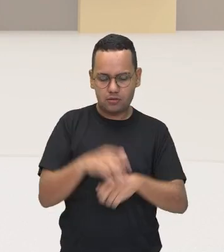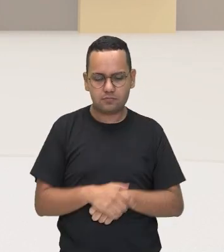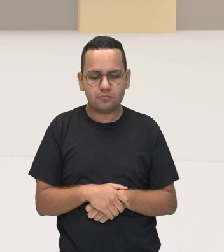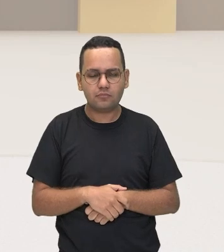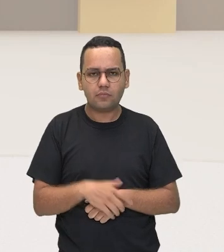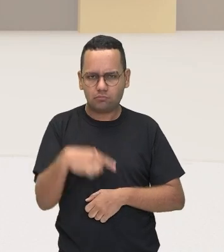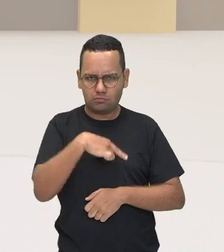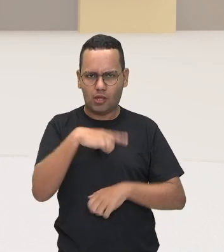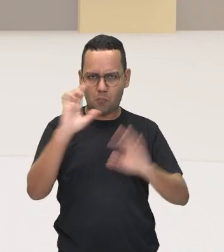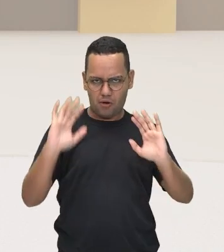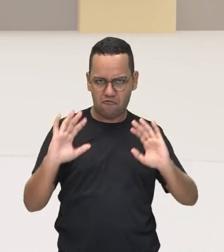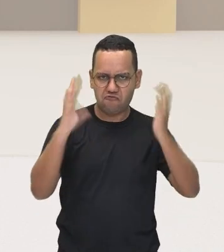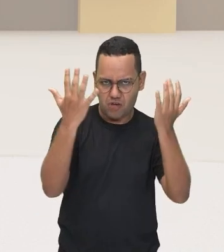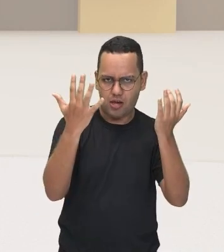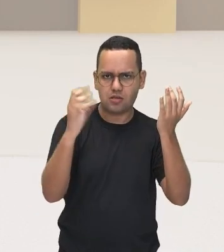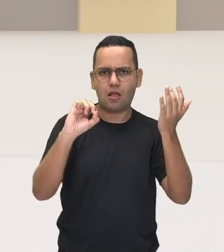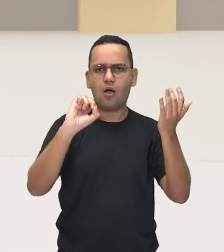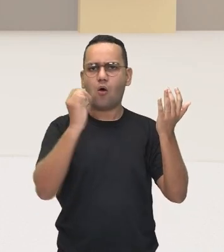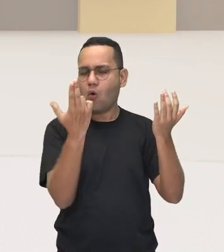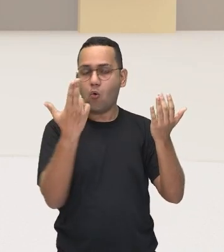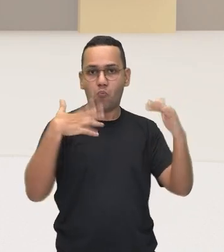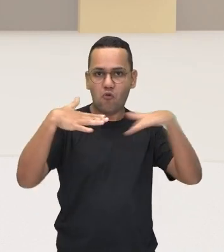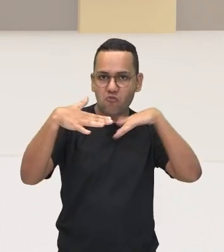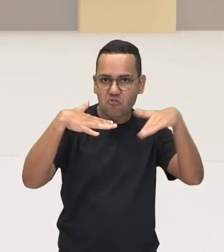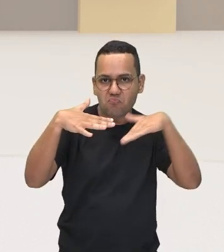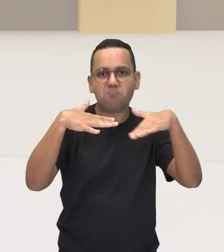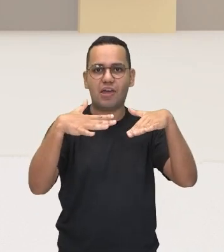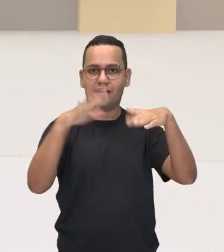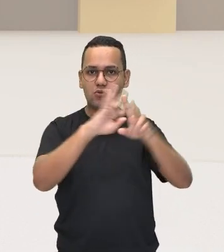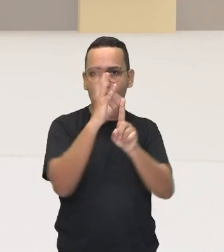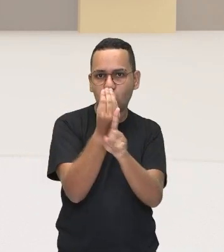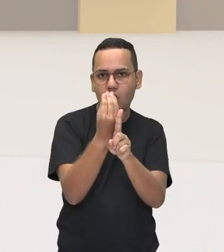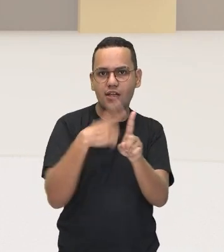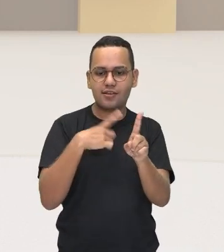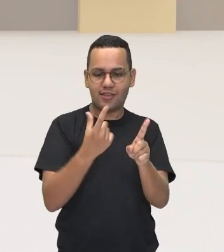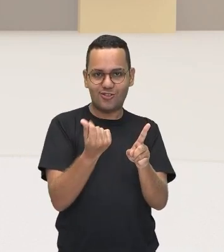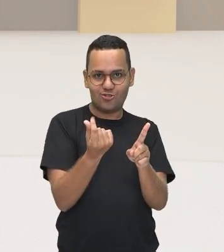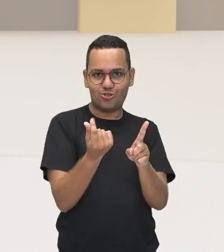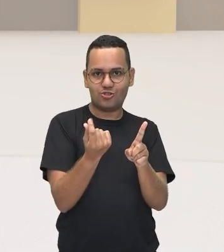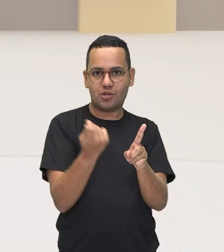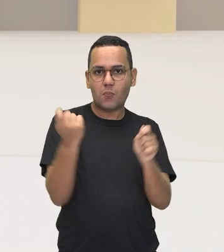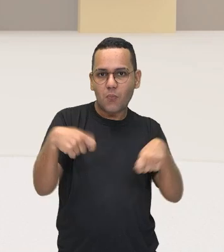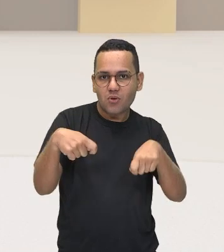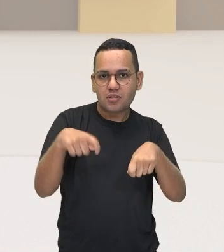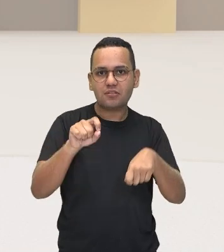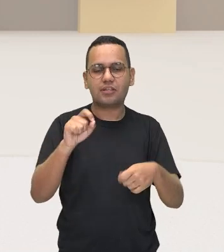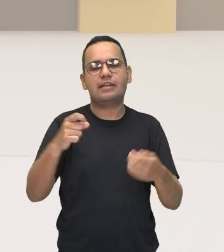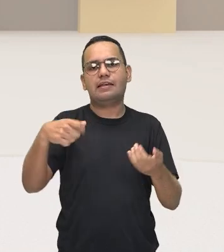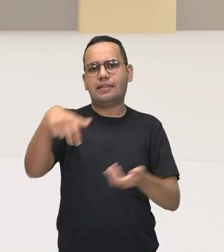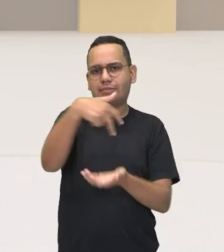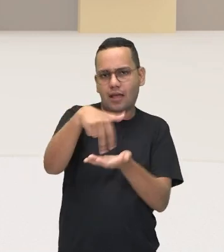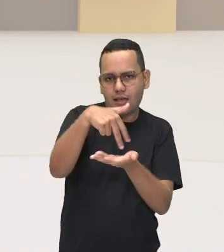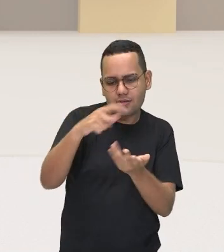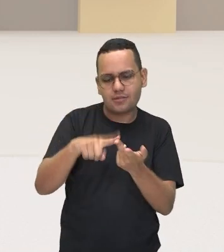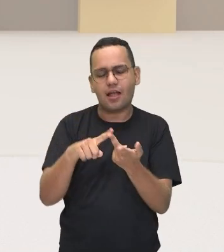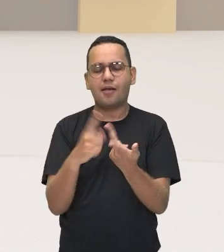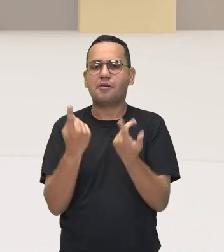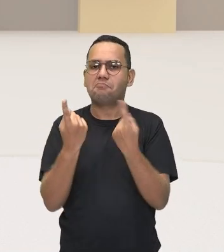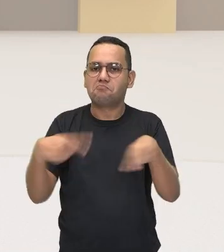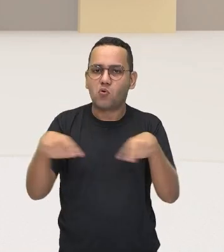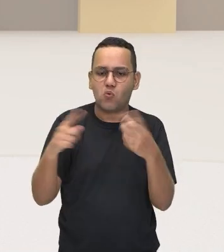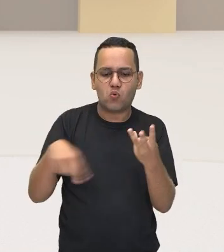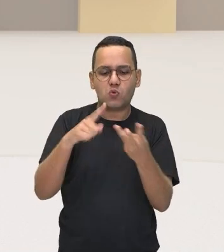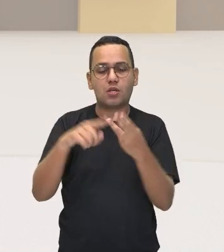festa, né, uma manifestação cultural que gere renda através da dança, da música, né,